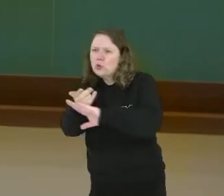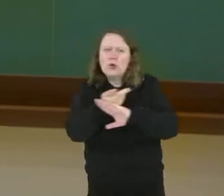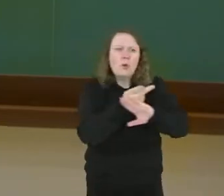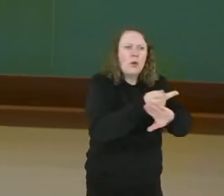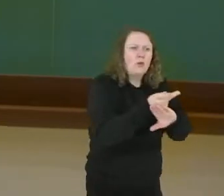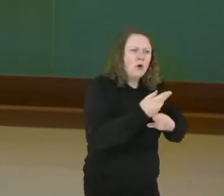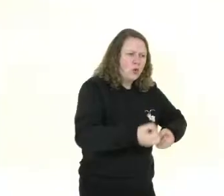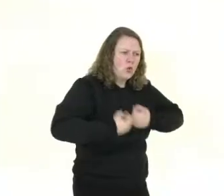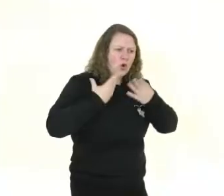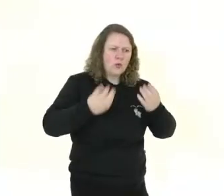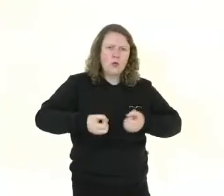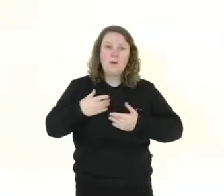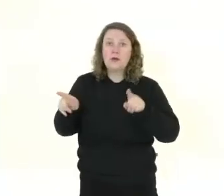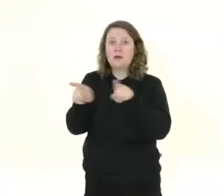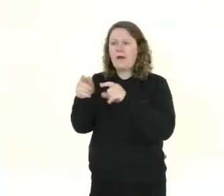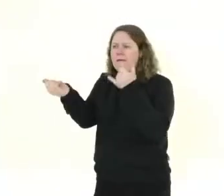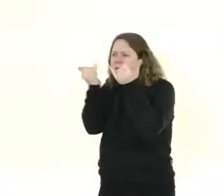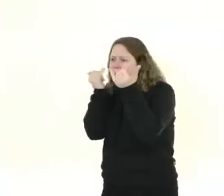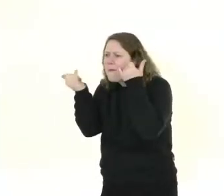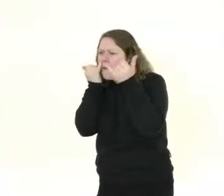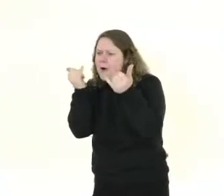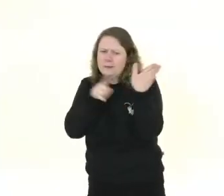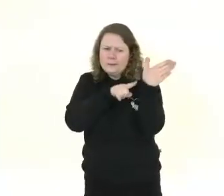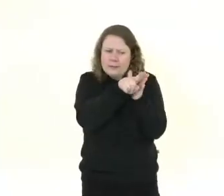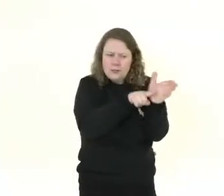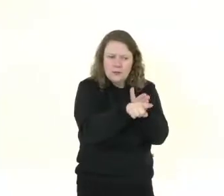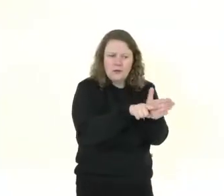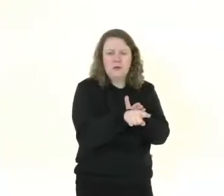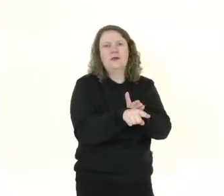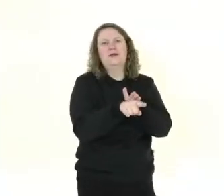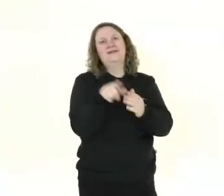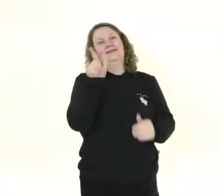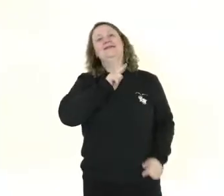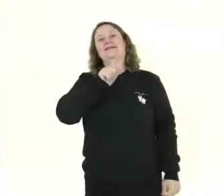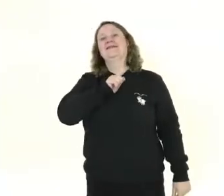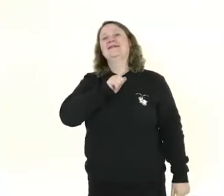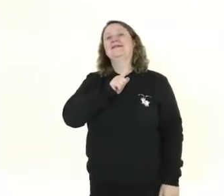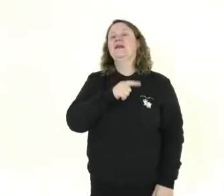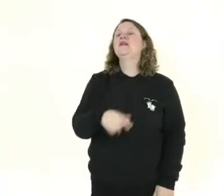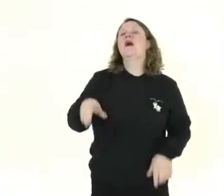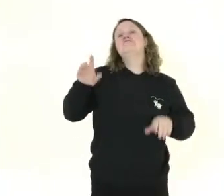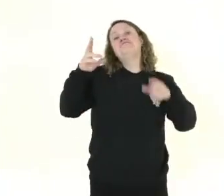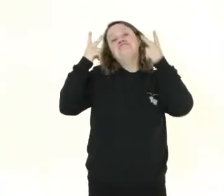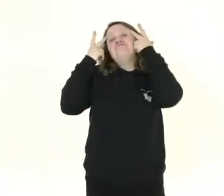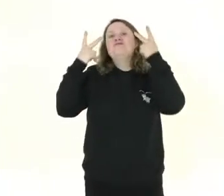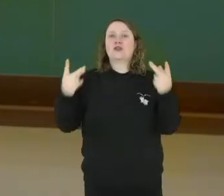informações e têm a sensibilidade de percebê-las de forma diferente. Então, normalmente as pessoas curiosas são